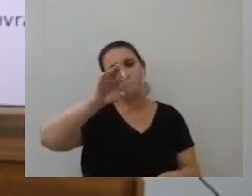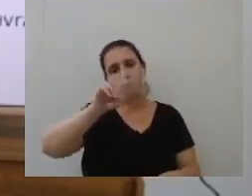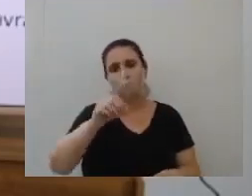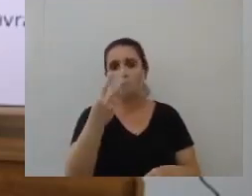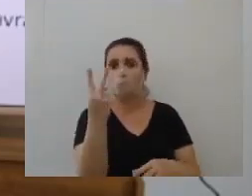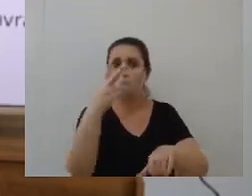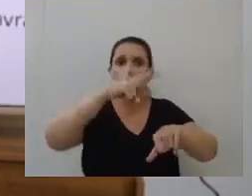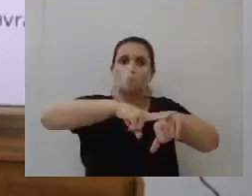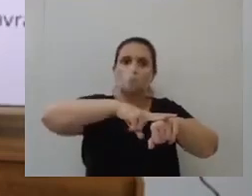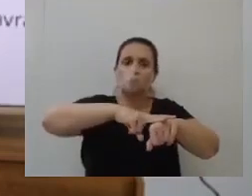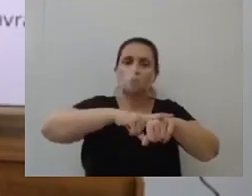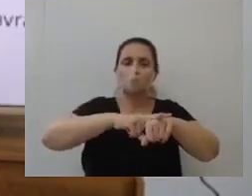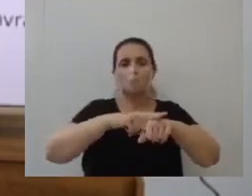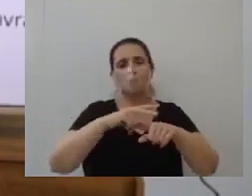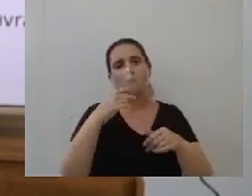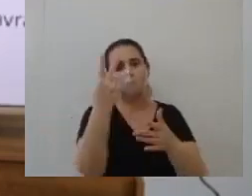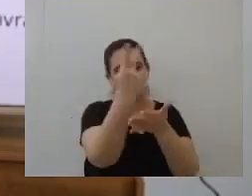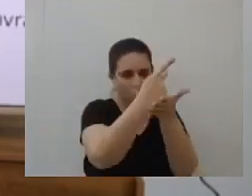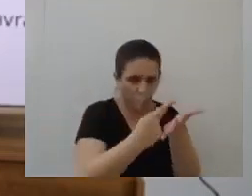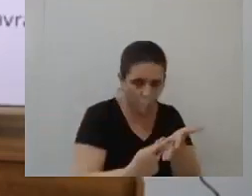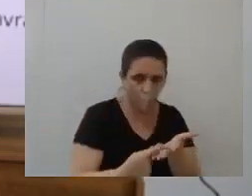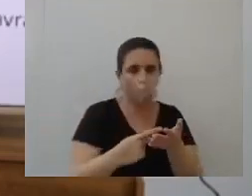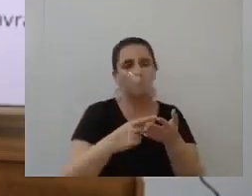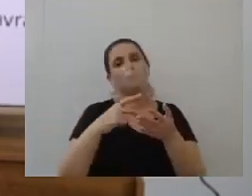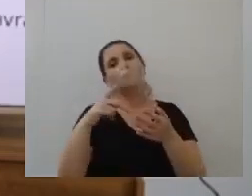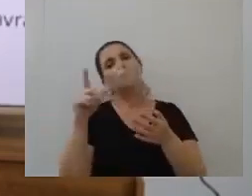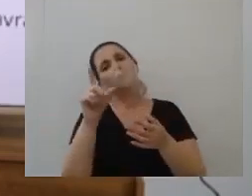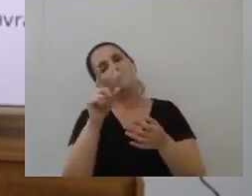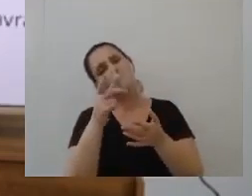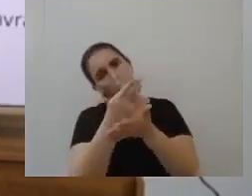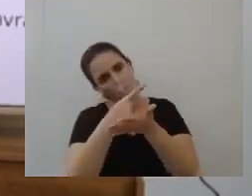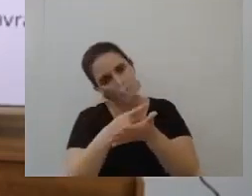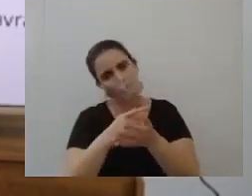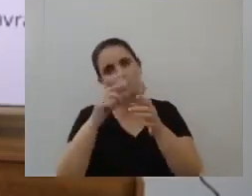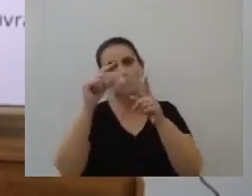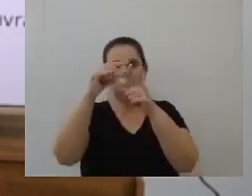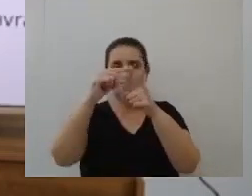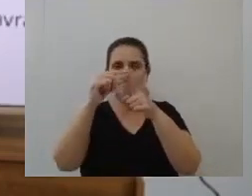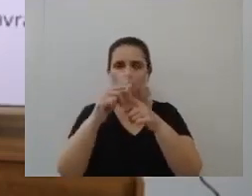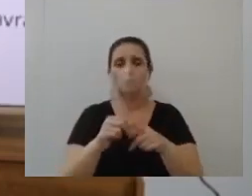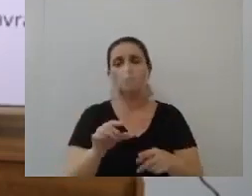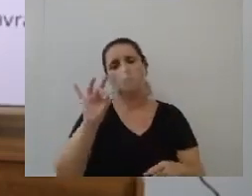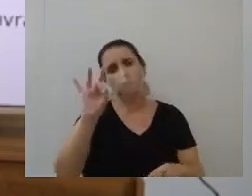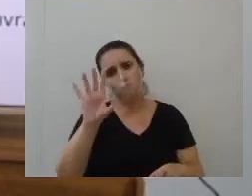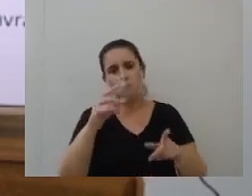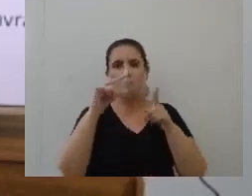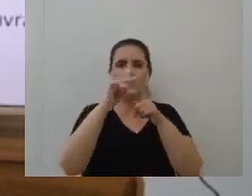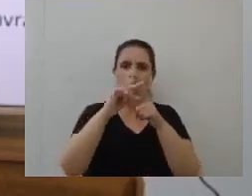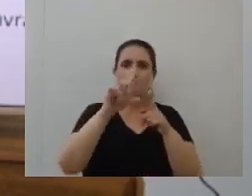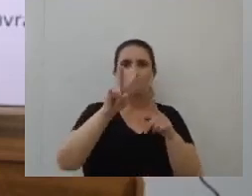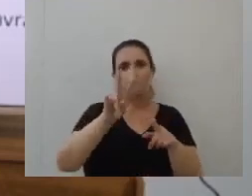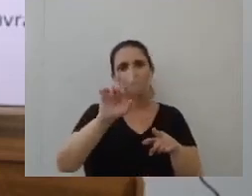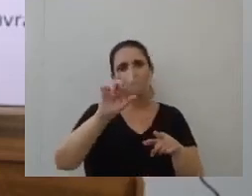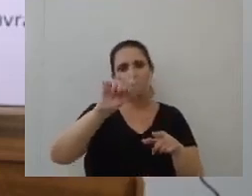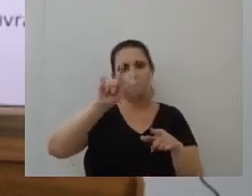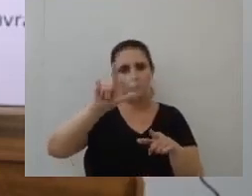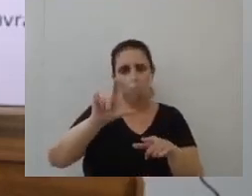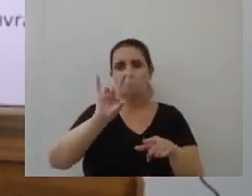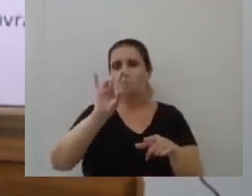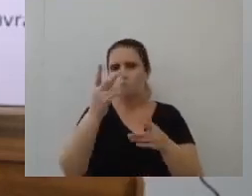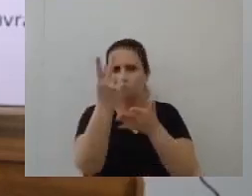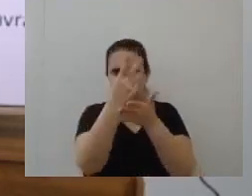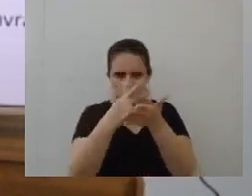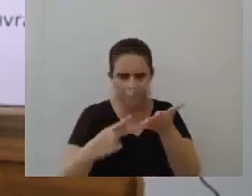se ele misturou as duas linguagens, é um texto misto. Se tiver só palavra, é verbal. Se tiver